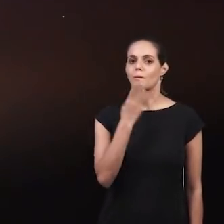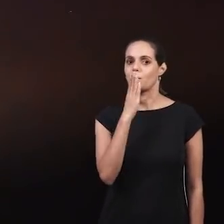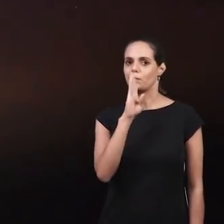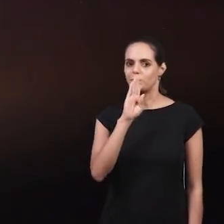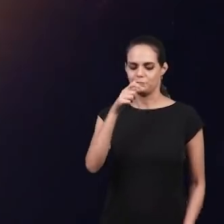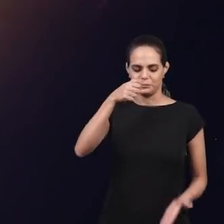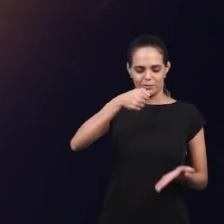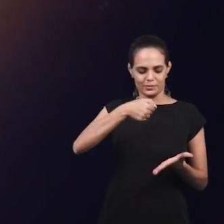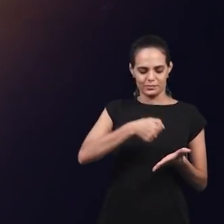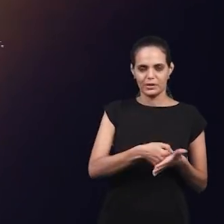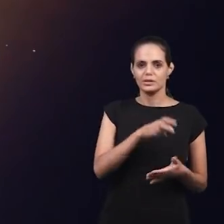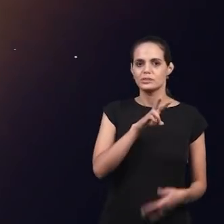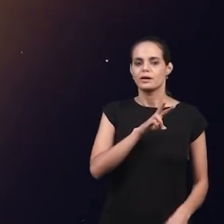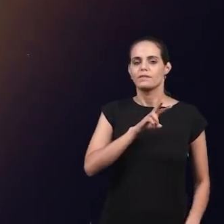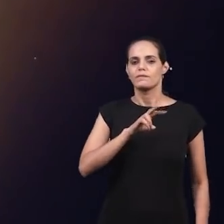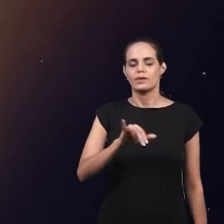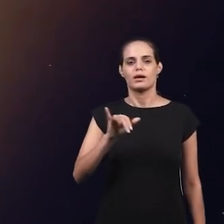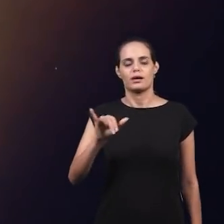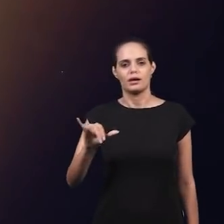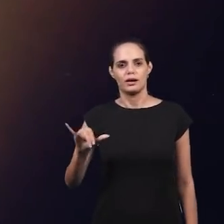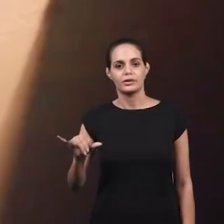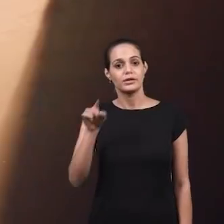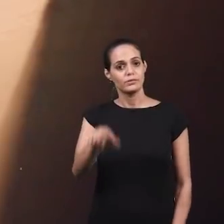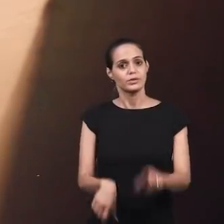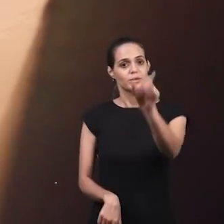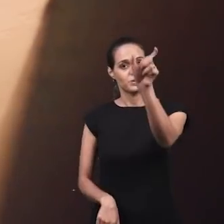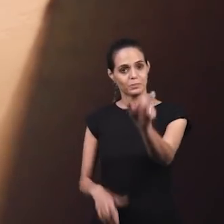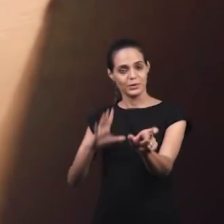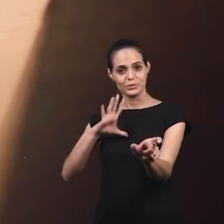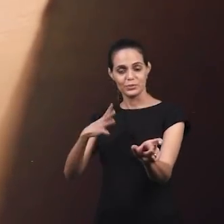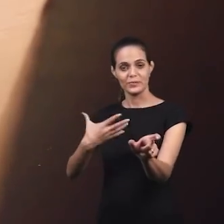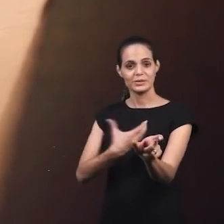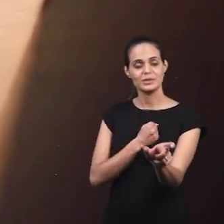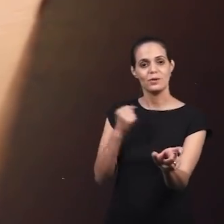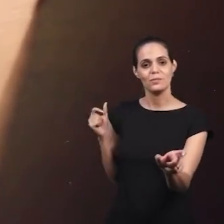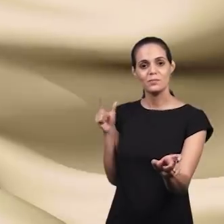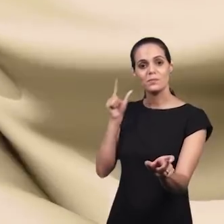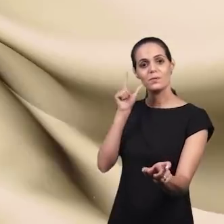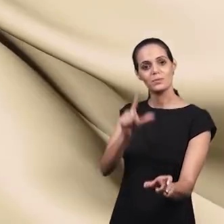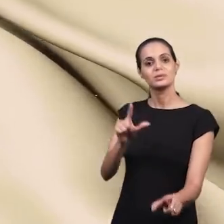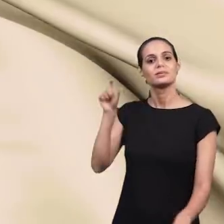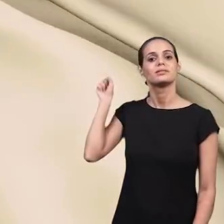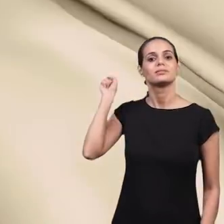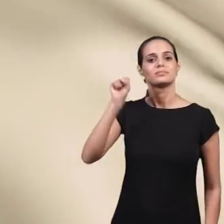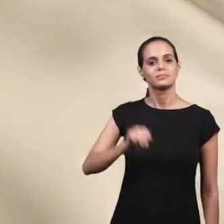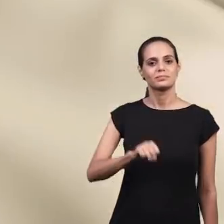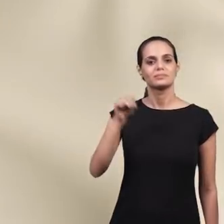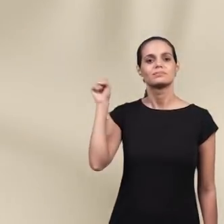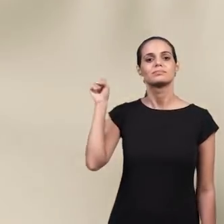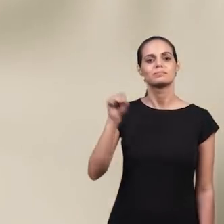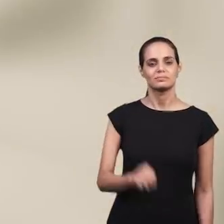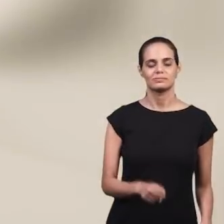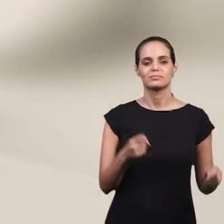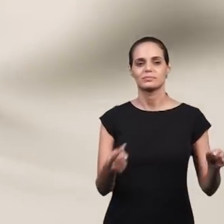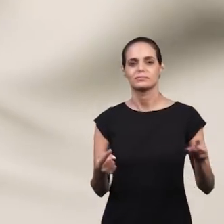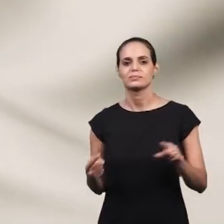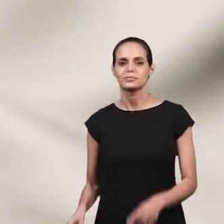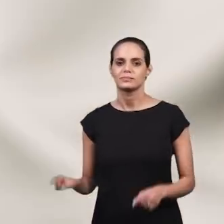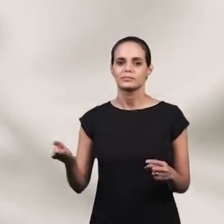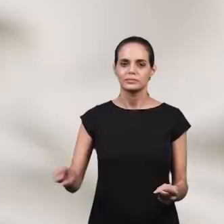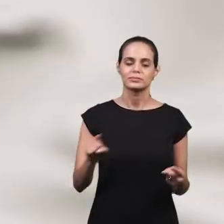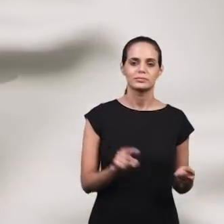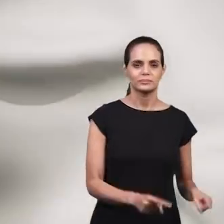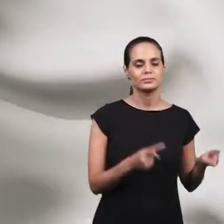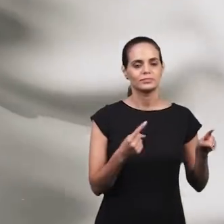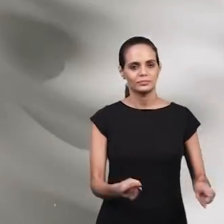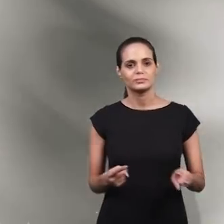entrarei, cumprirei minha promessa e o remido tu